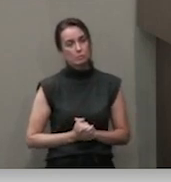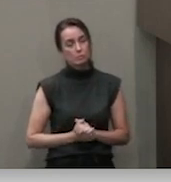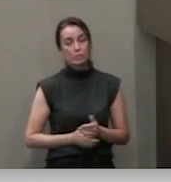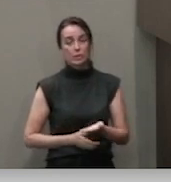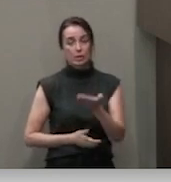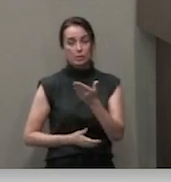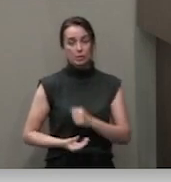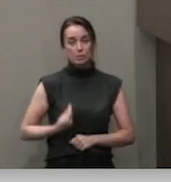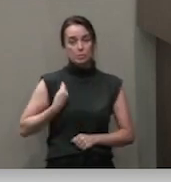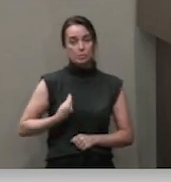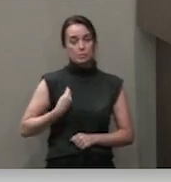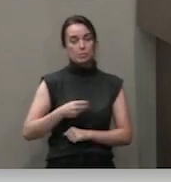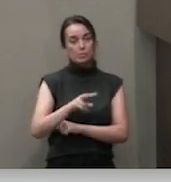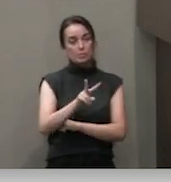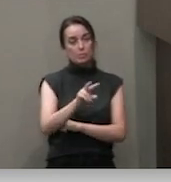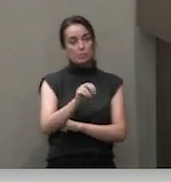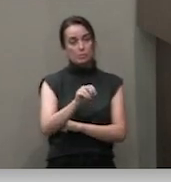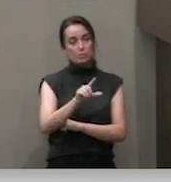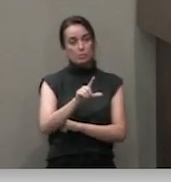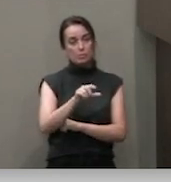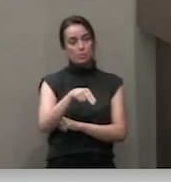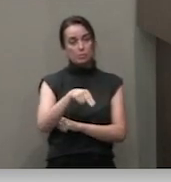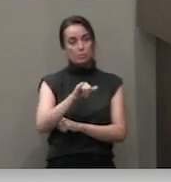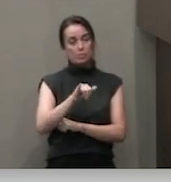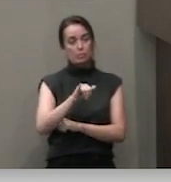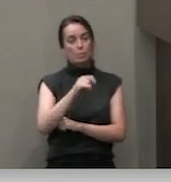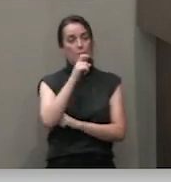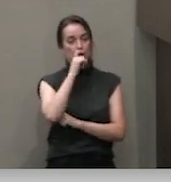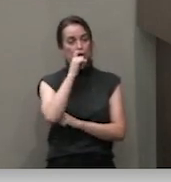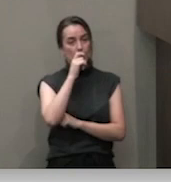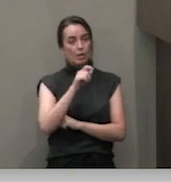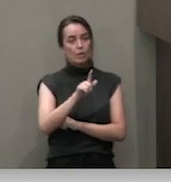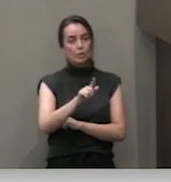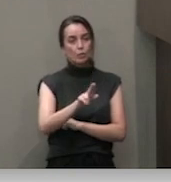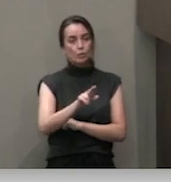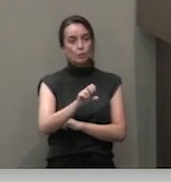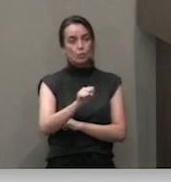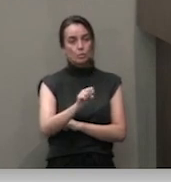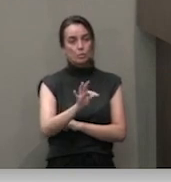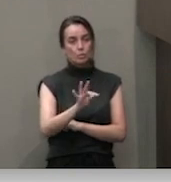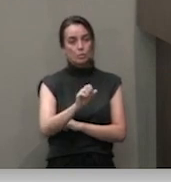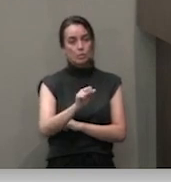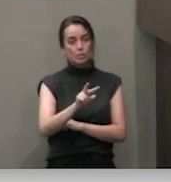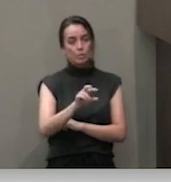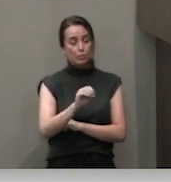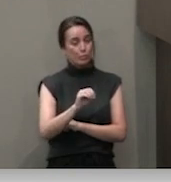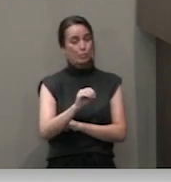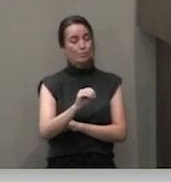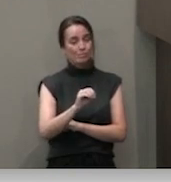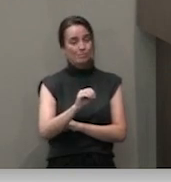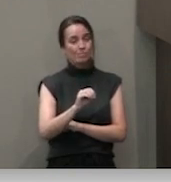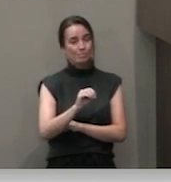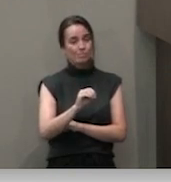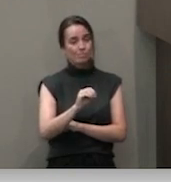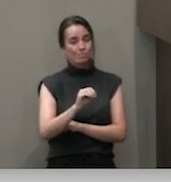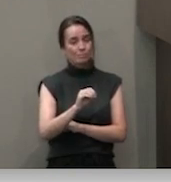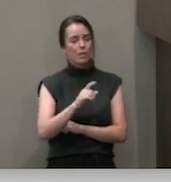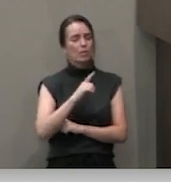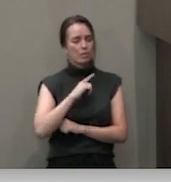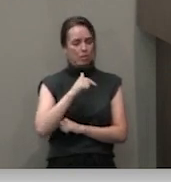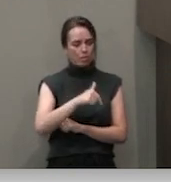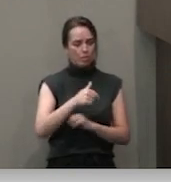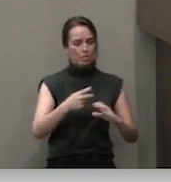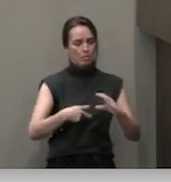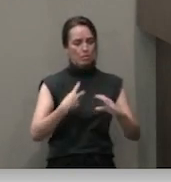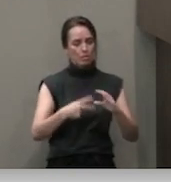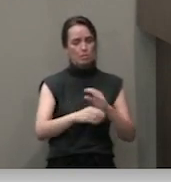o v Nei pai do Gustavo que há uma CPI aqui nessa